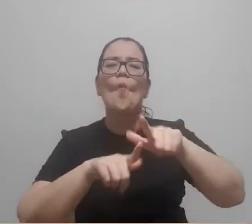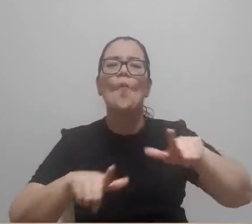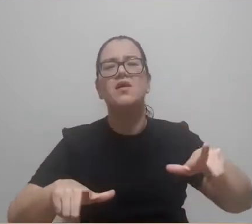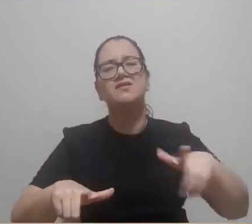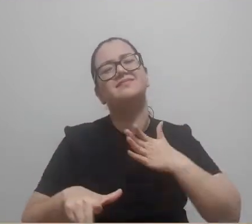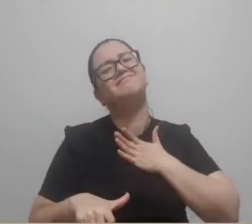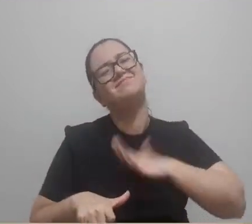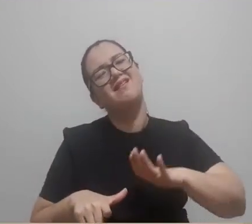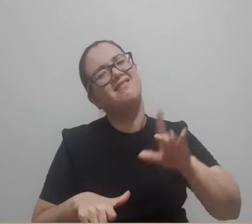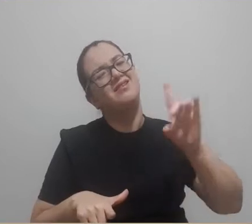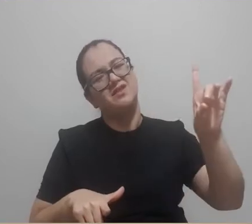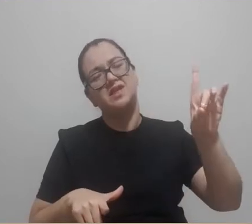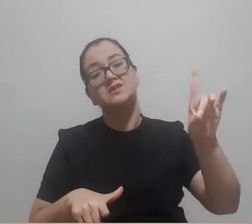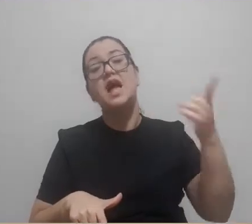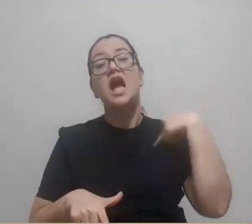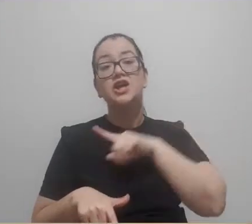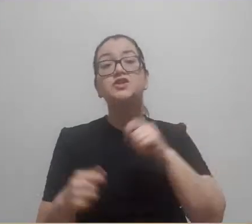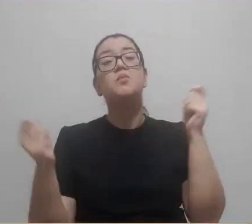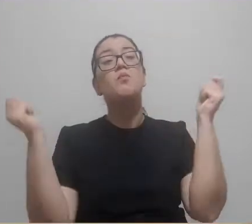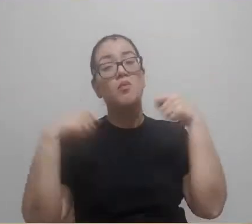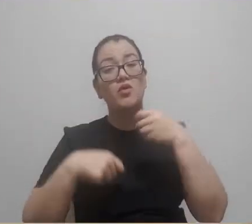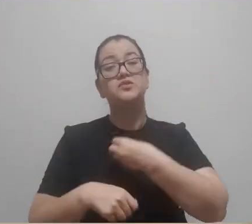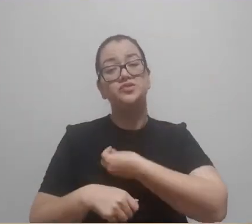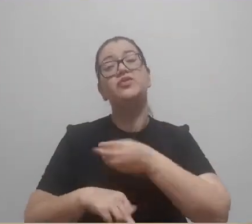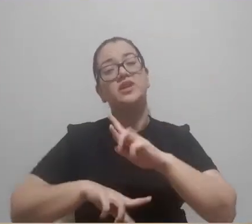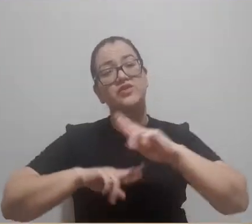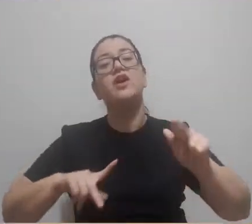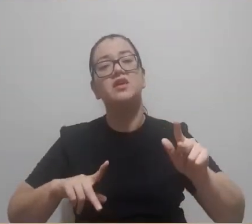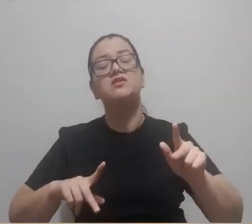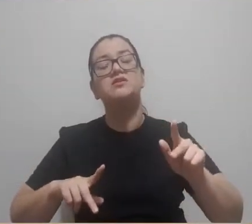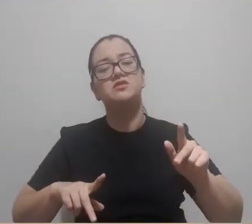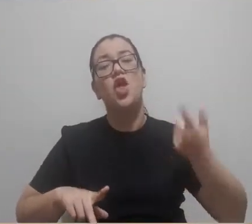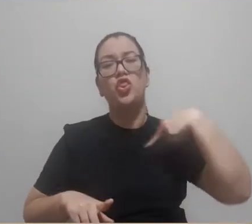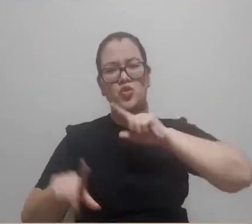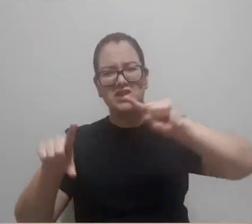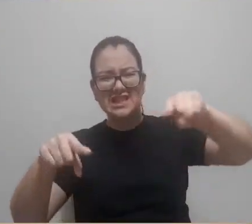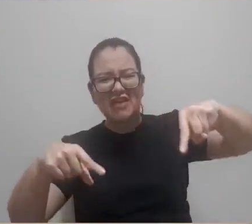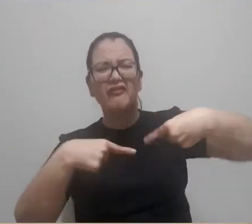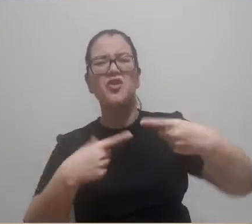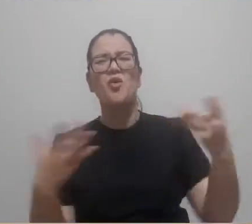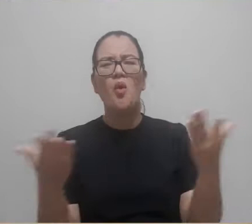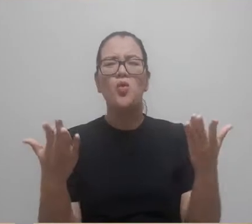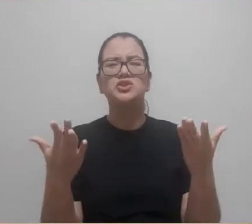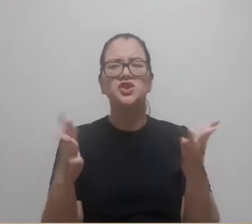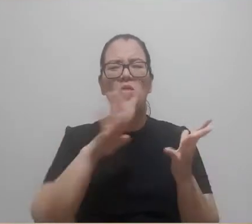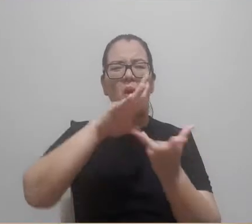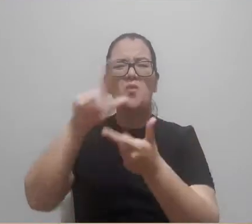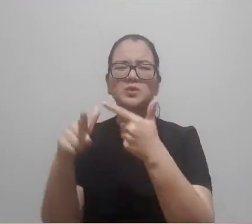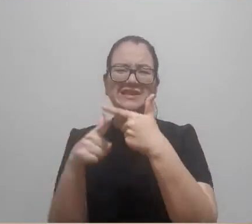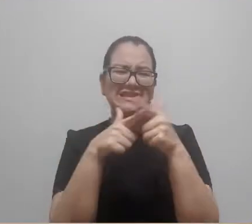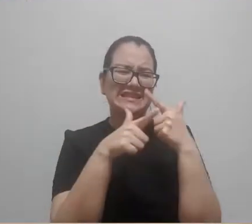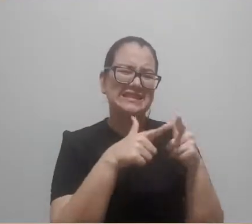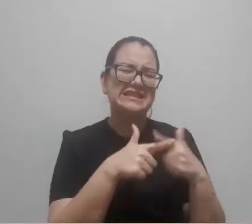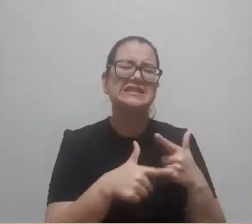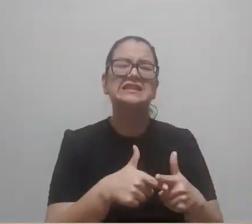Deus. Mas nós podemos sim, e eu convido você, esse é o nosso desafio, nesse mundo de crise,